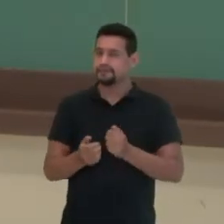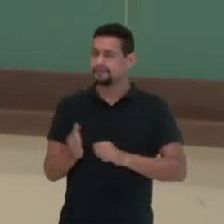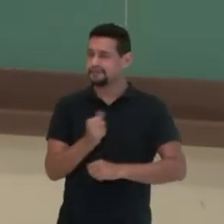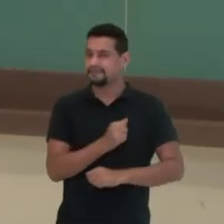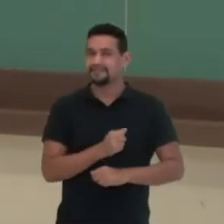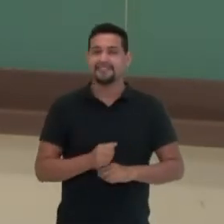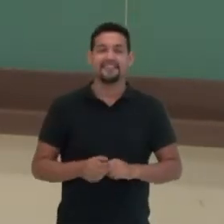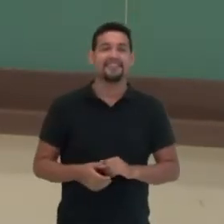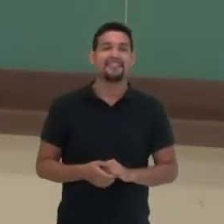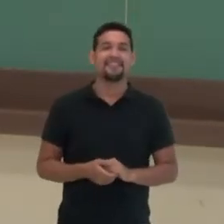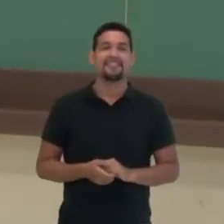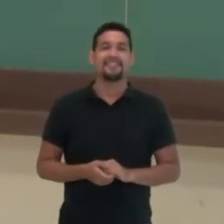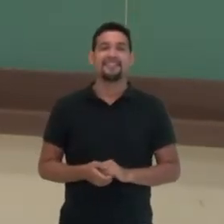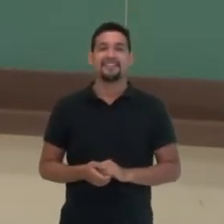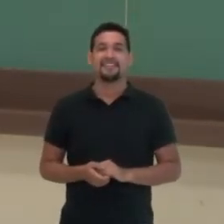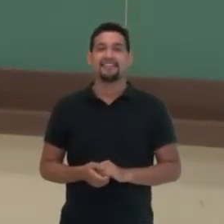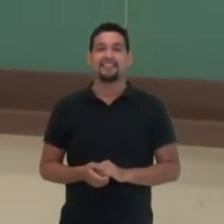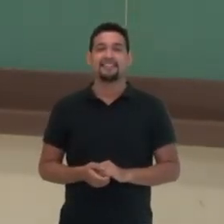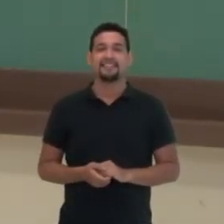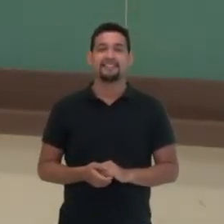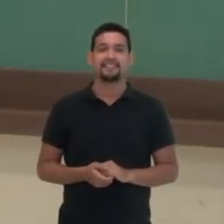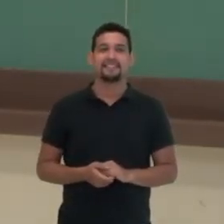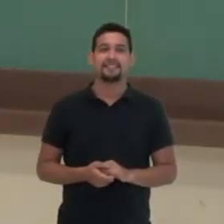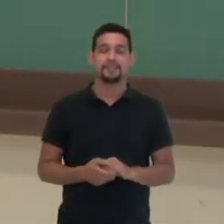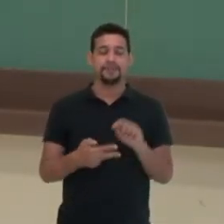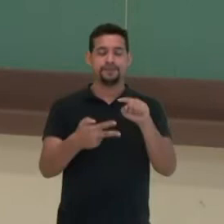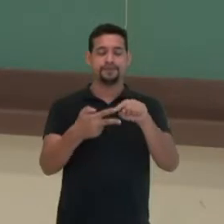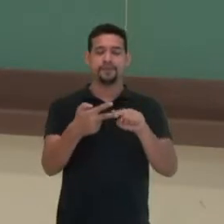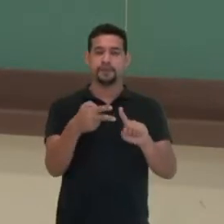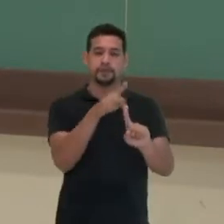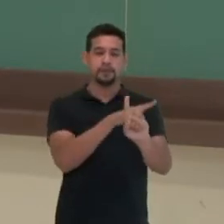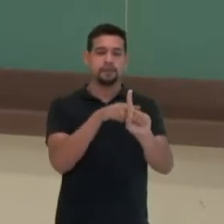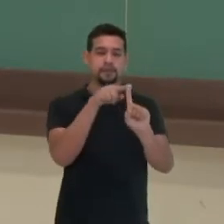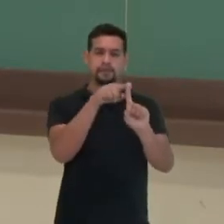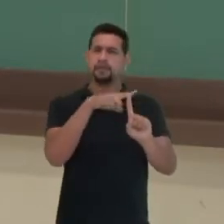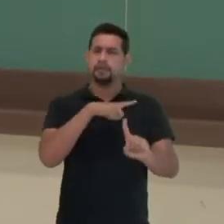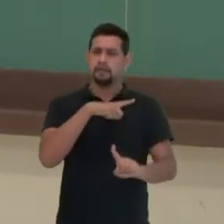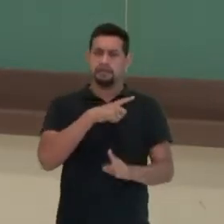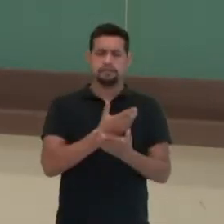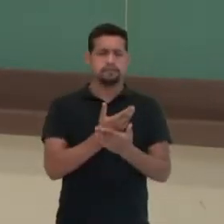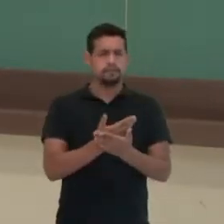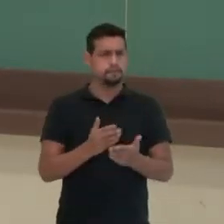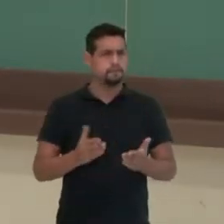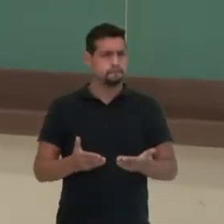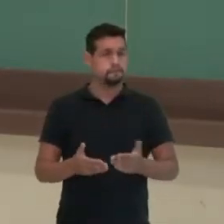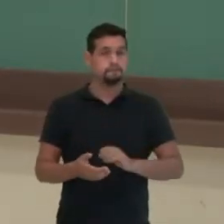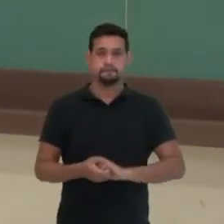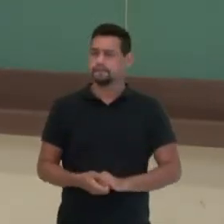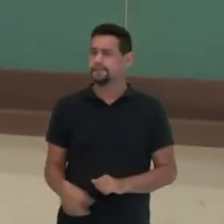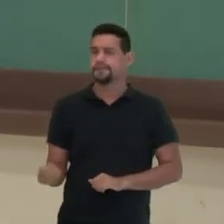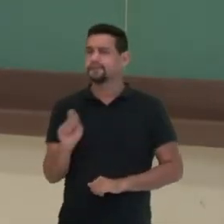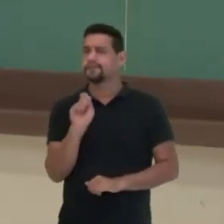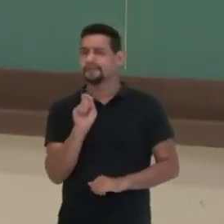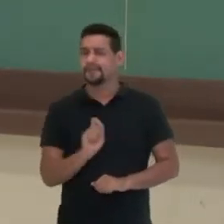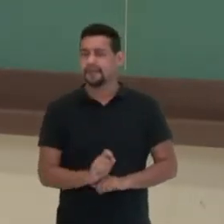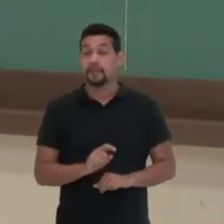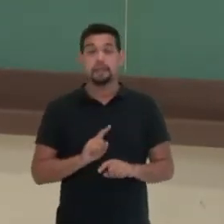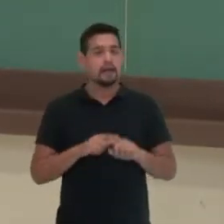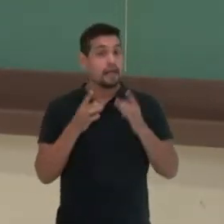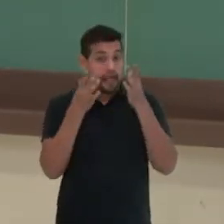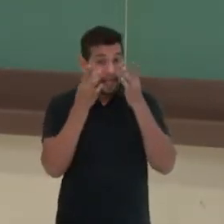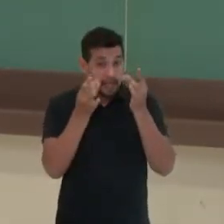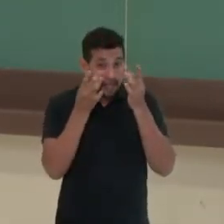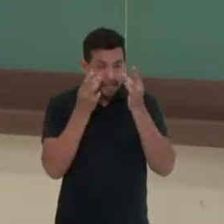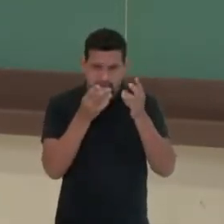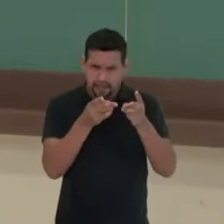bora lá. 2 objetivos que nós temos nesta aula de hoje. E eu quero chamar a sua atenção